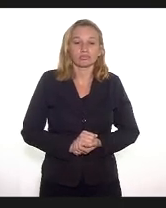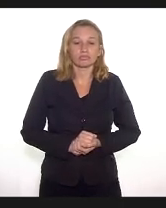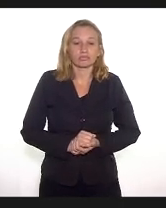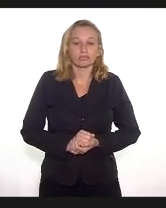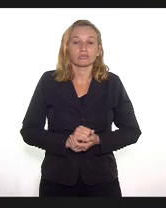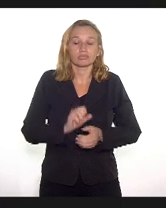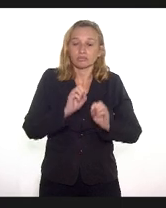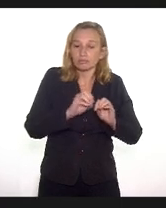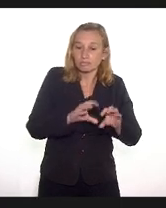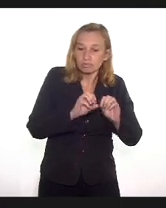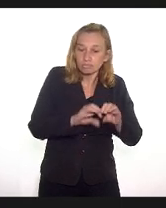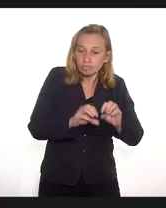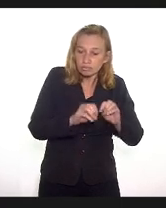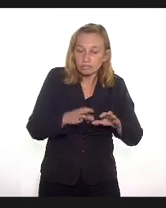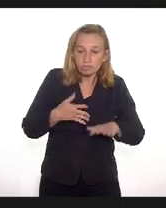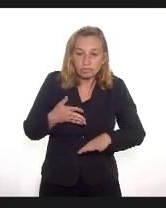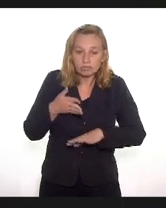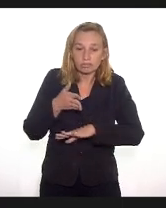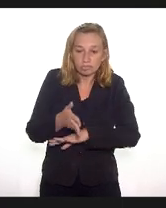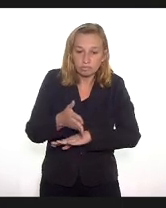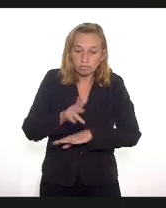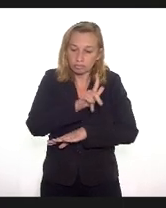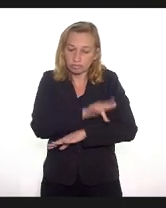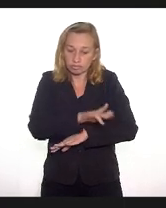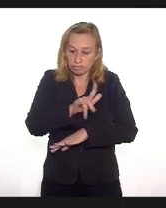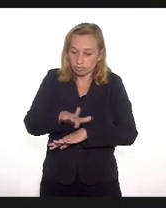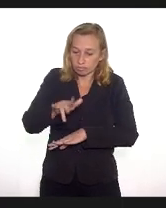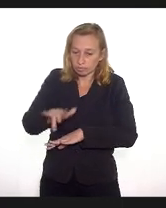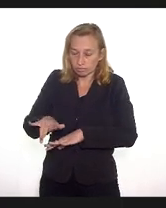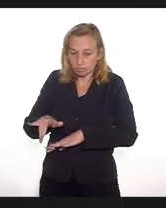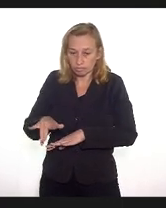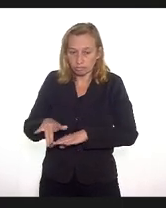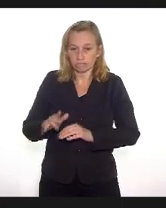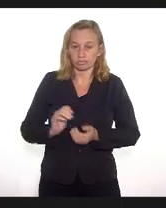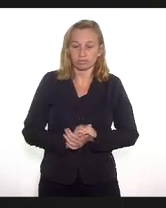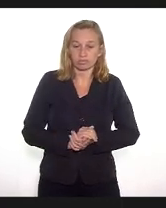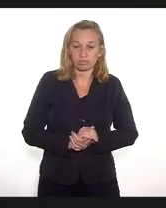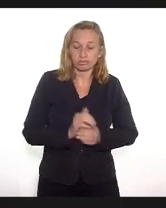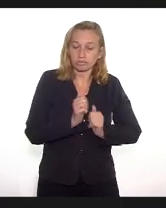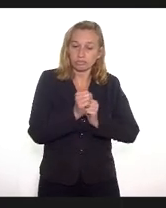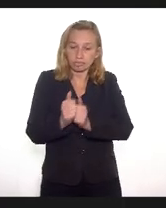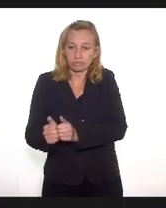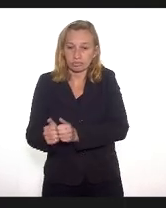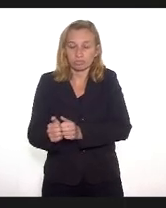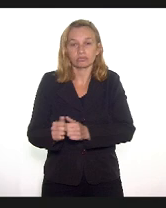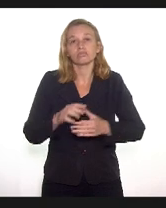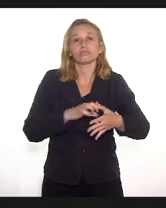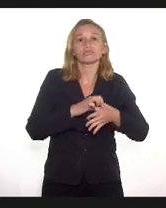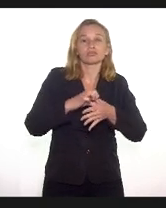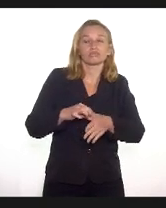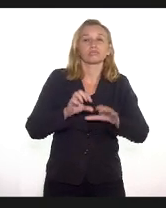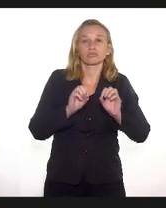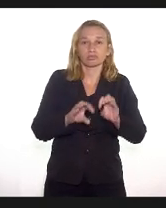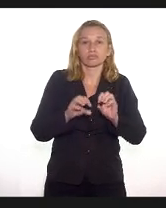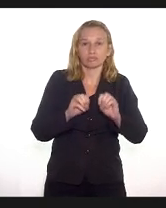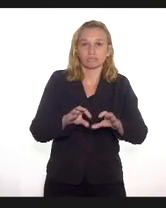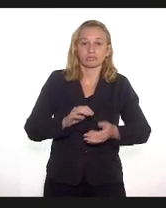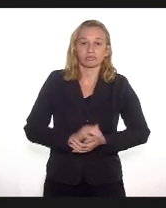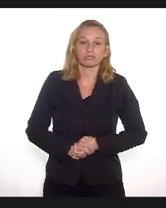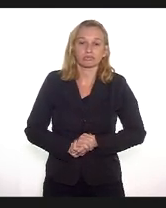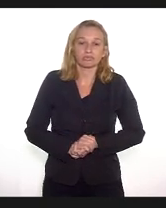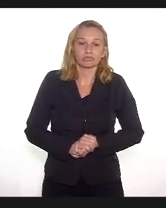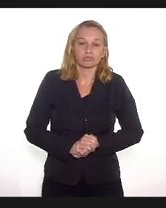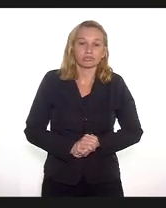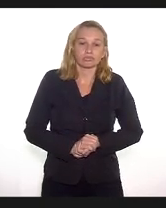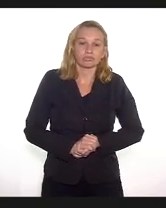da educação que atinja em diferentes escalas, diferentes segmentos e níveis de ensino, feita